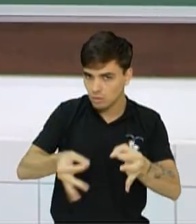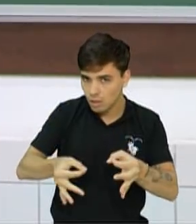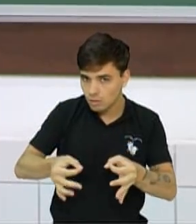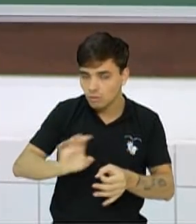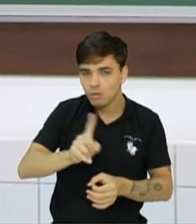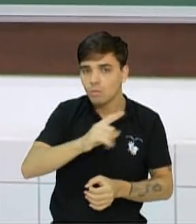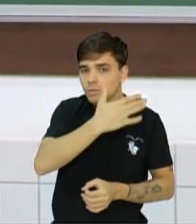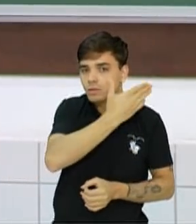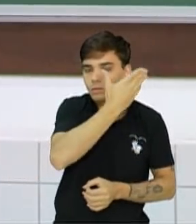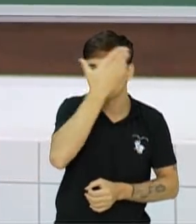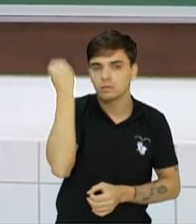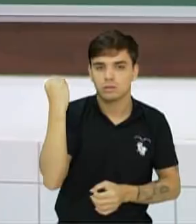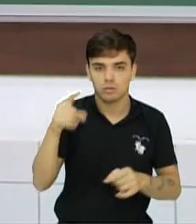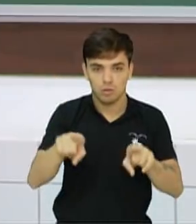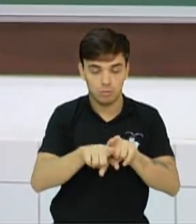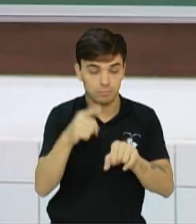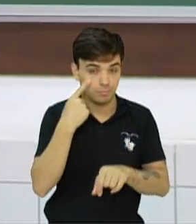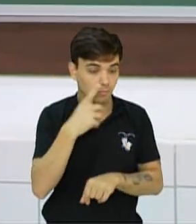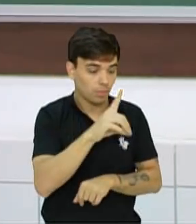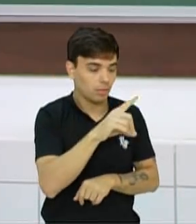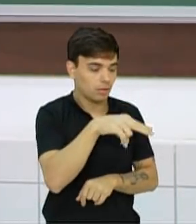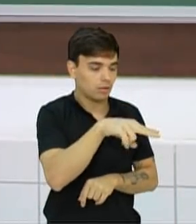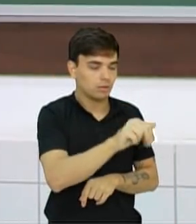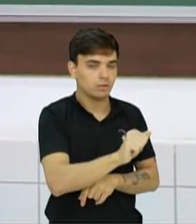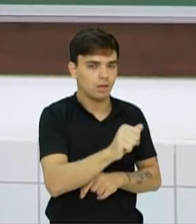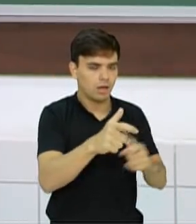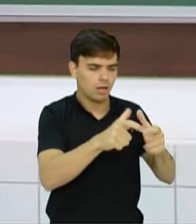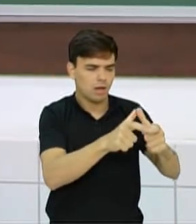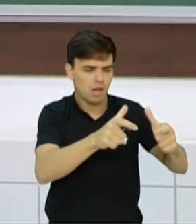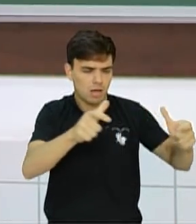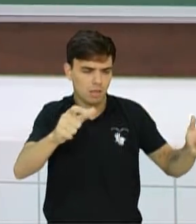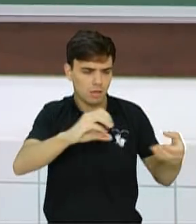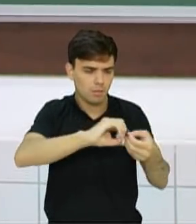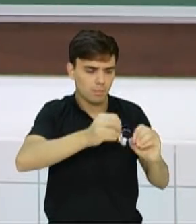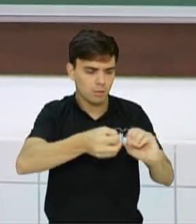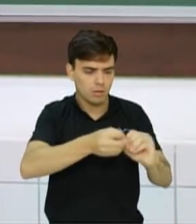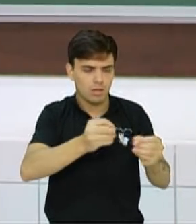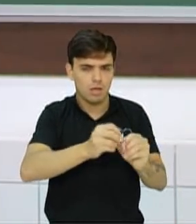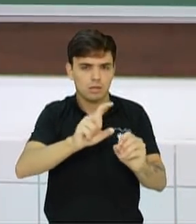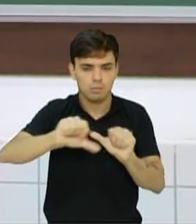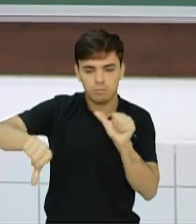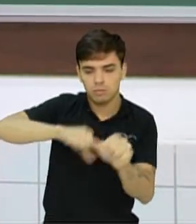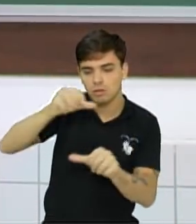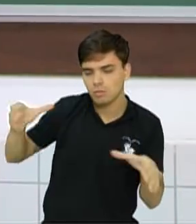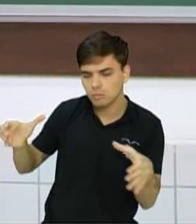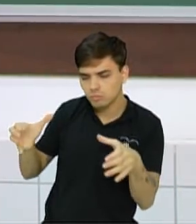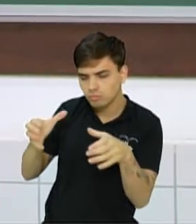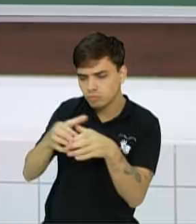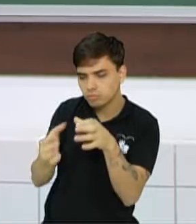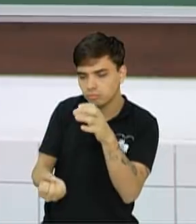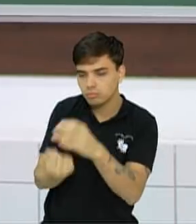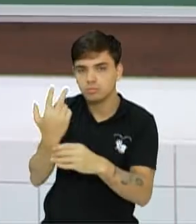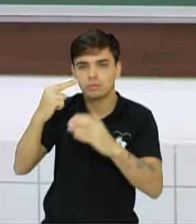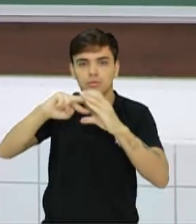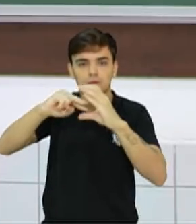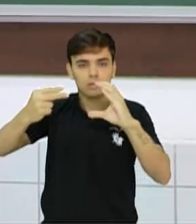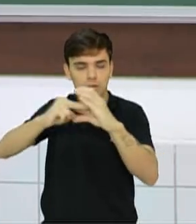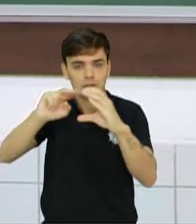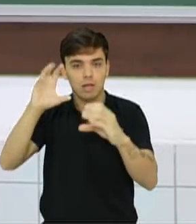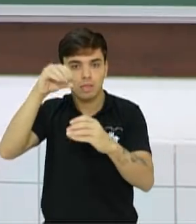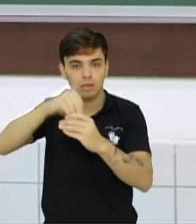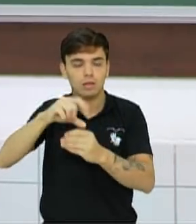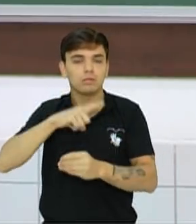Não esqueçam, o DNA é uma grande molécula que vai se condensar e formar os cromossomos, e dentro dos cromossomos nós